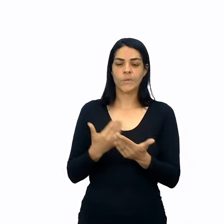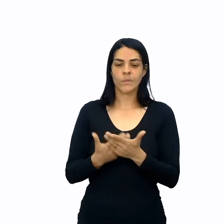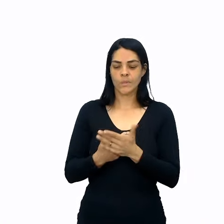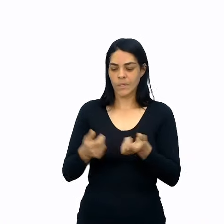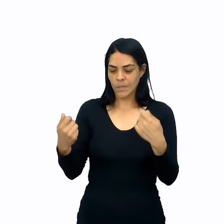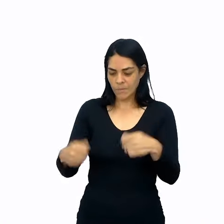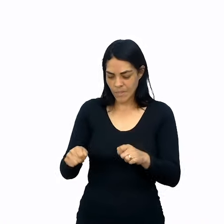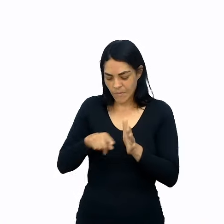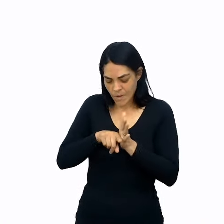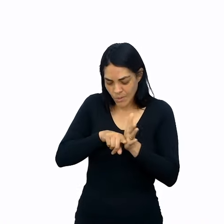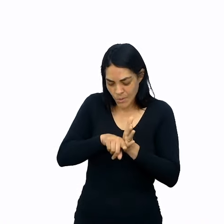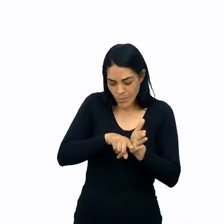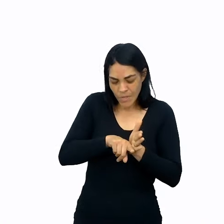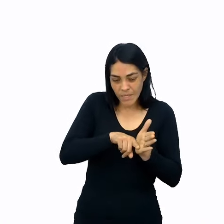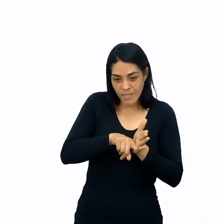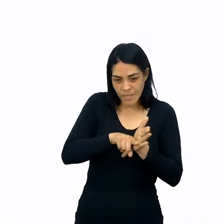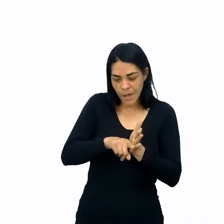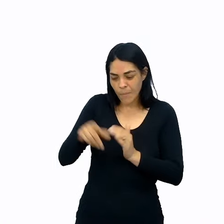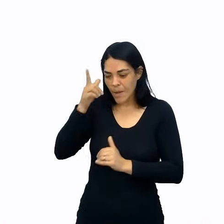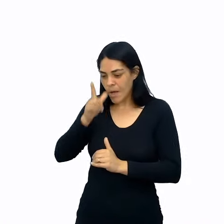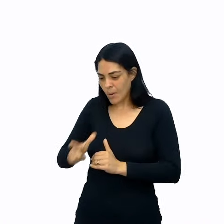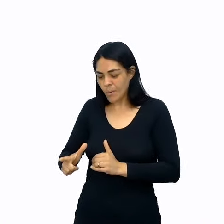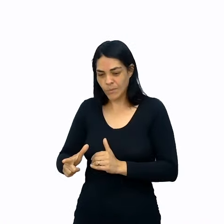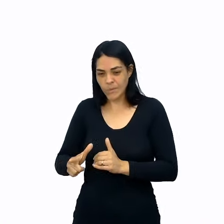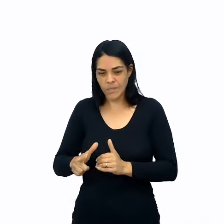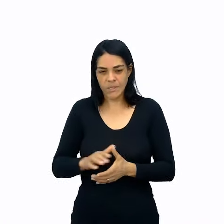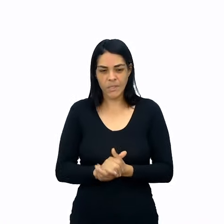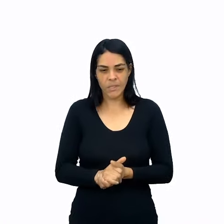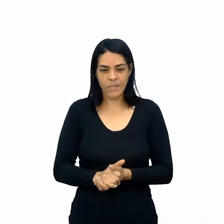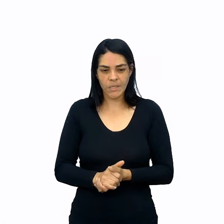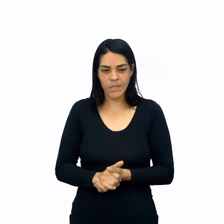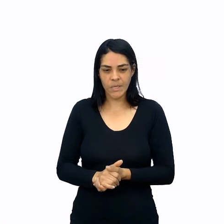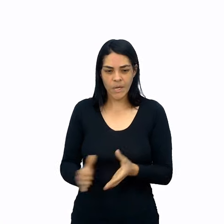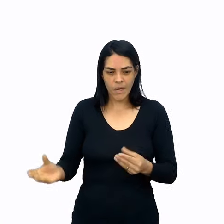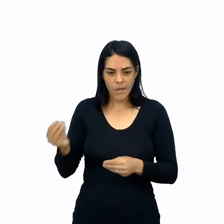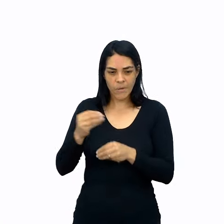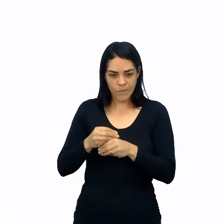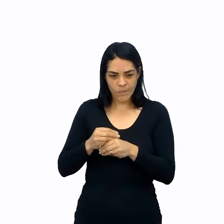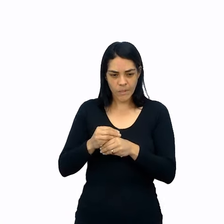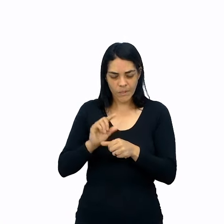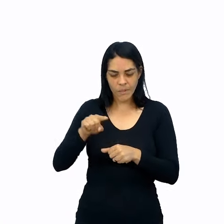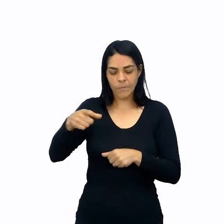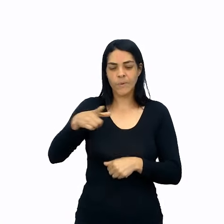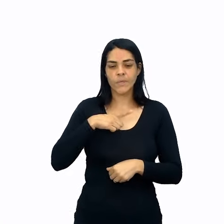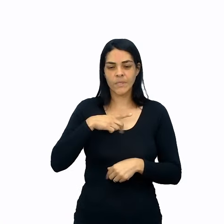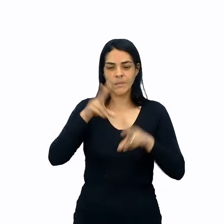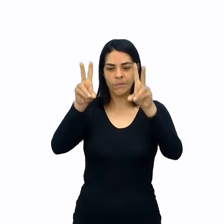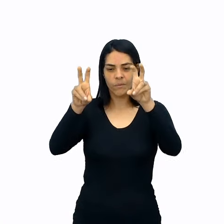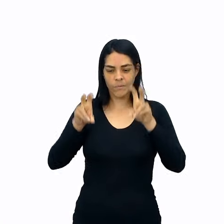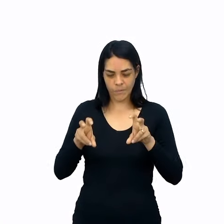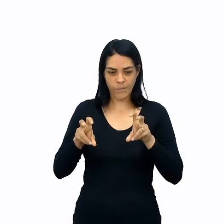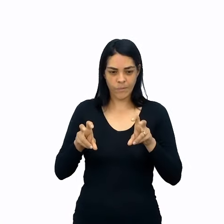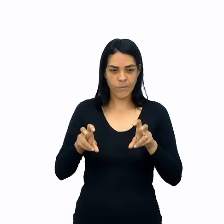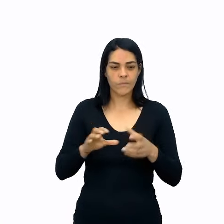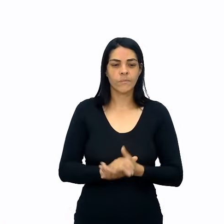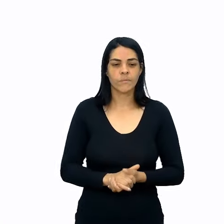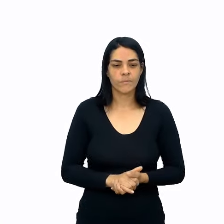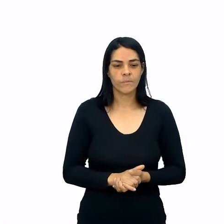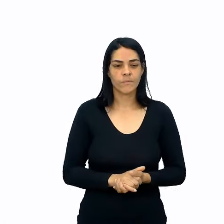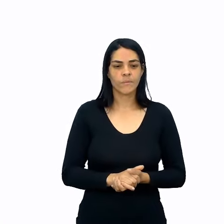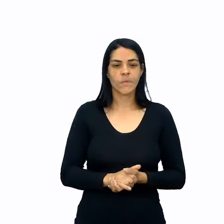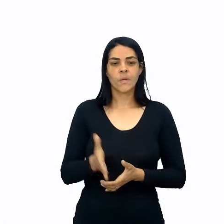fazer pesquisas, né, para chegar a essa ideia do seminário. Depois houve o conteúdo temático que no caso eram os